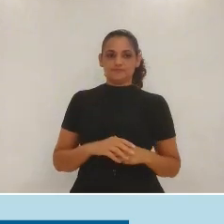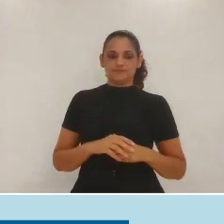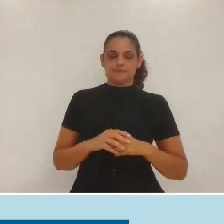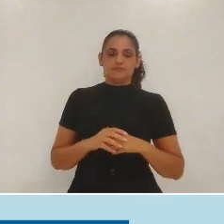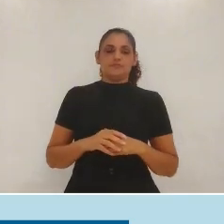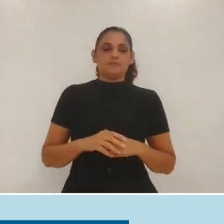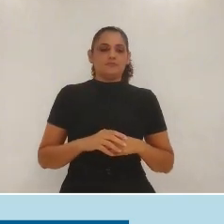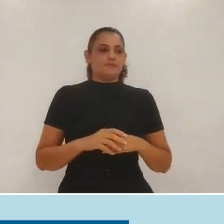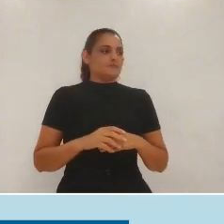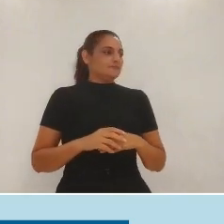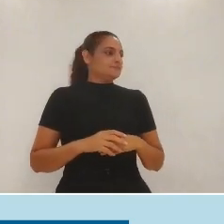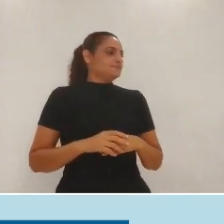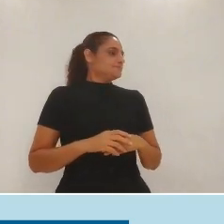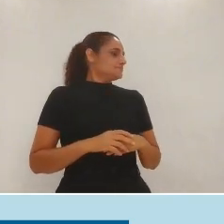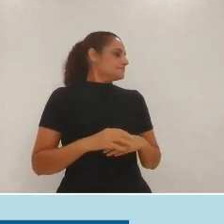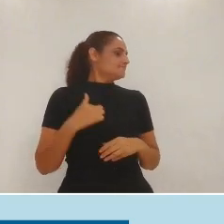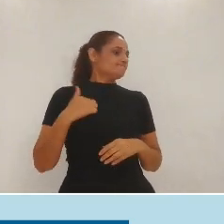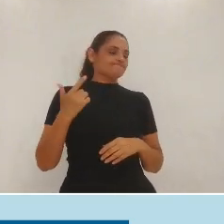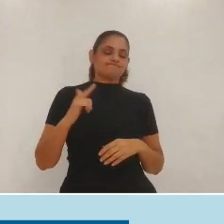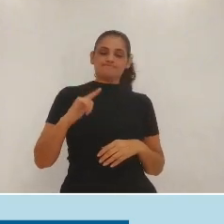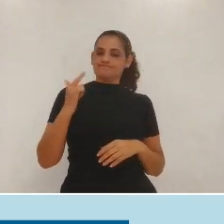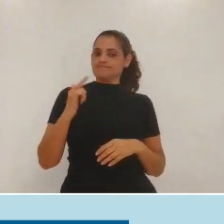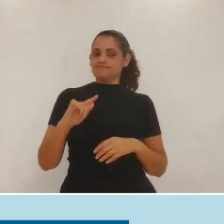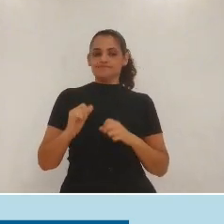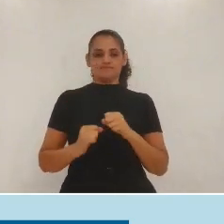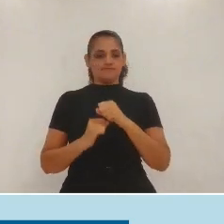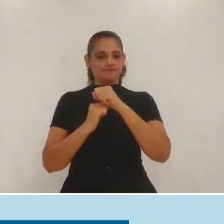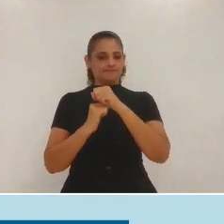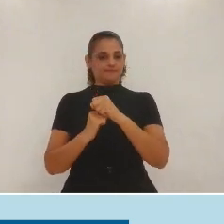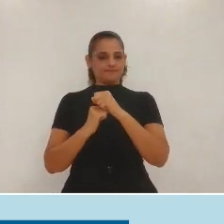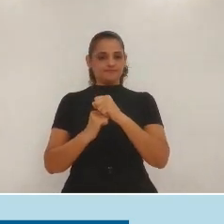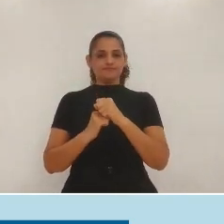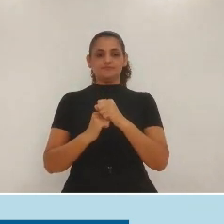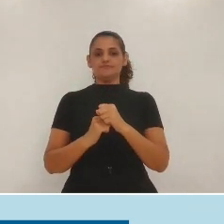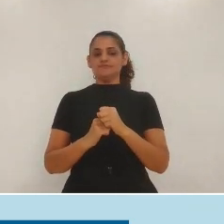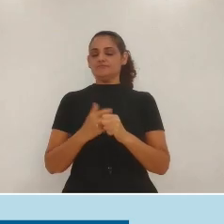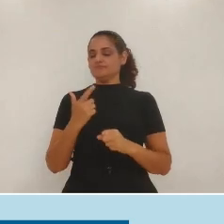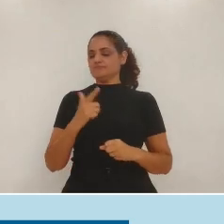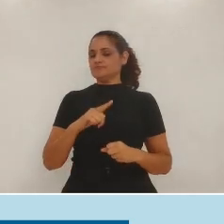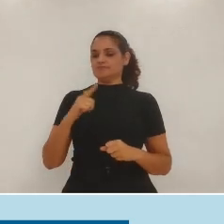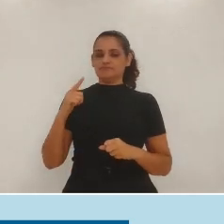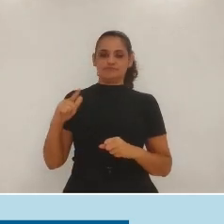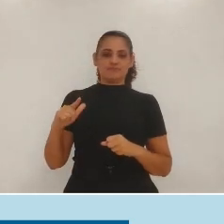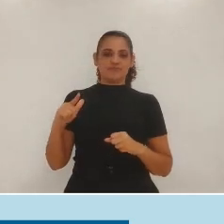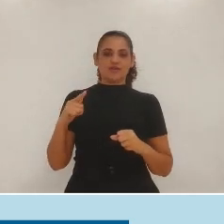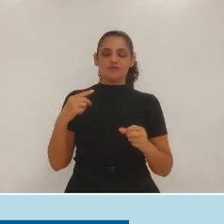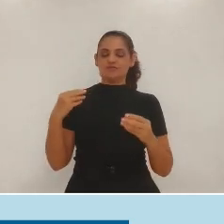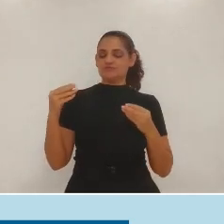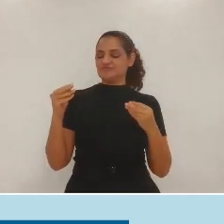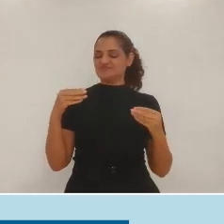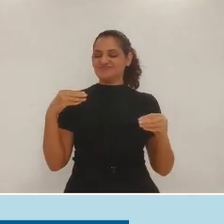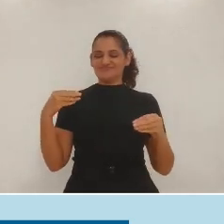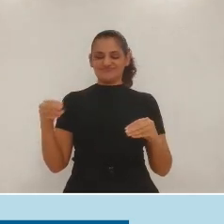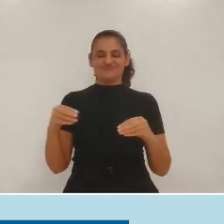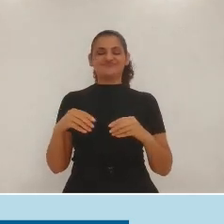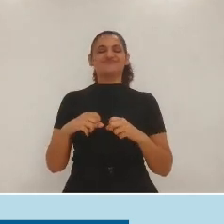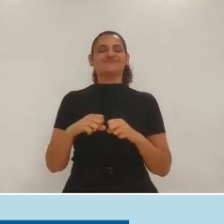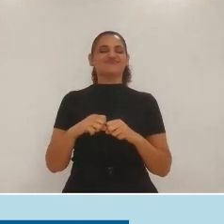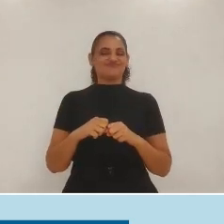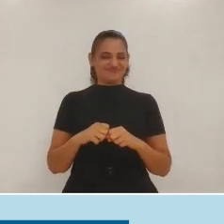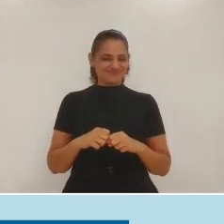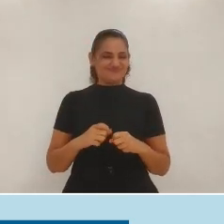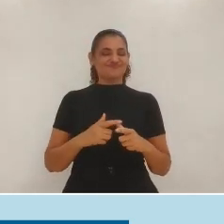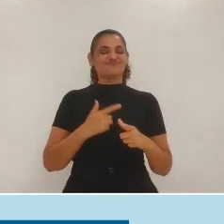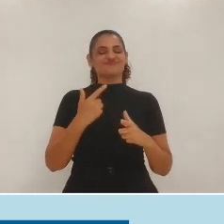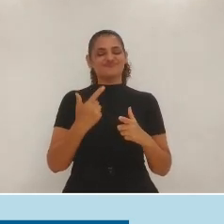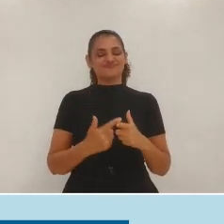dela. Mas se eu não tenho essa sustentação porque está tudo muito frouxo, eu vou ter luxações de repetição.